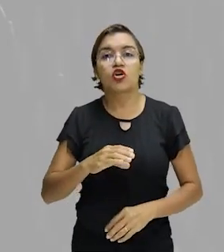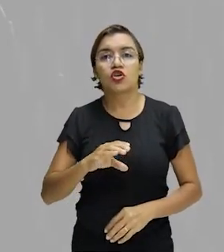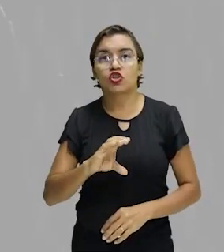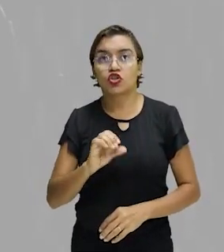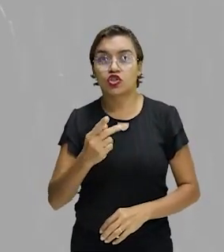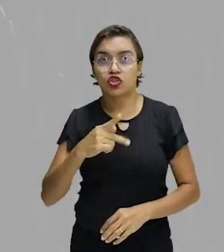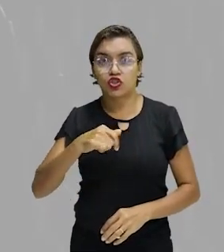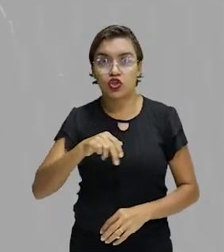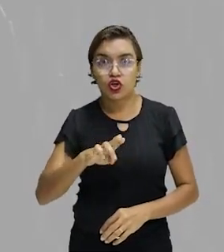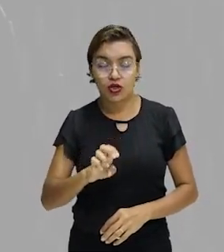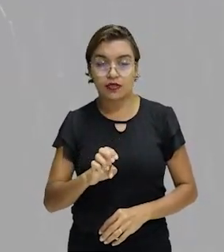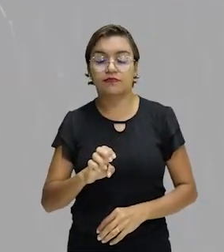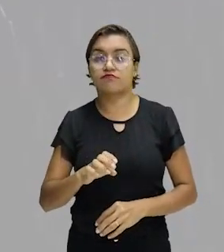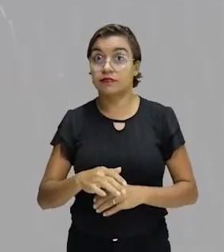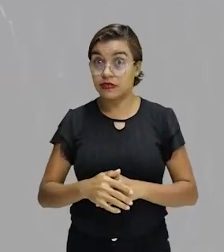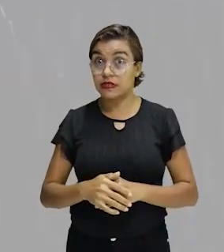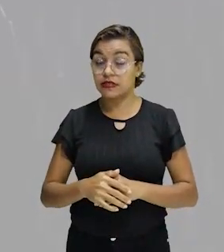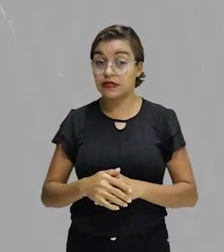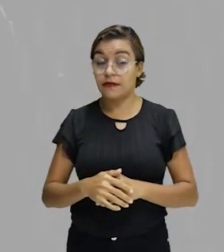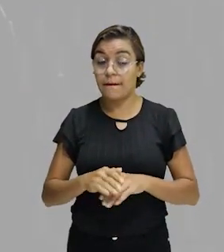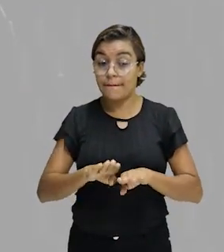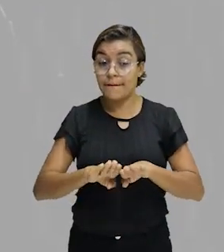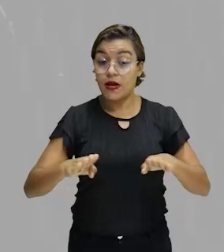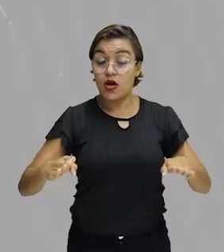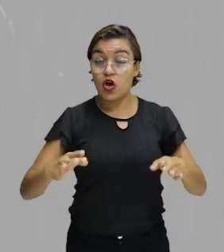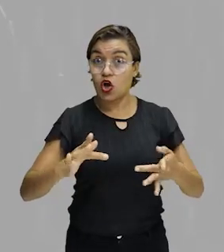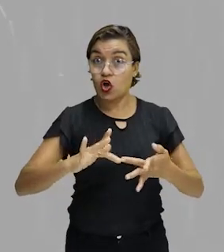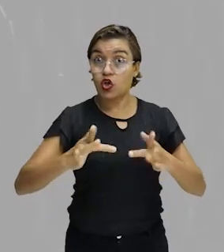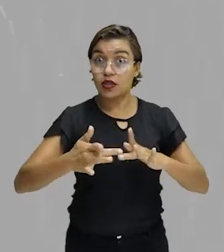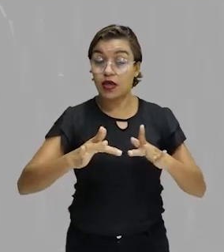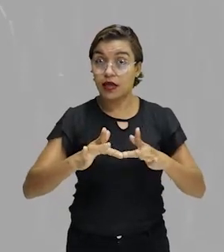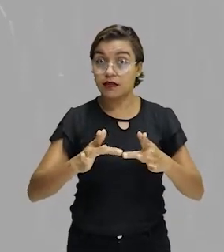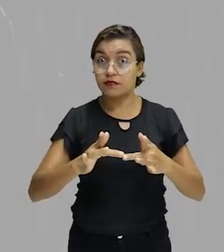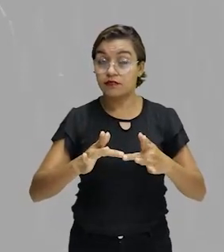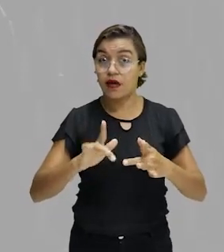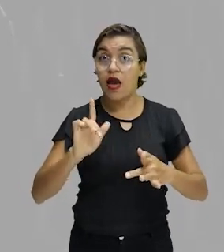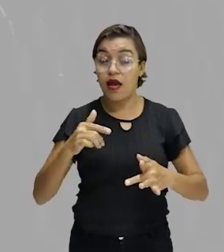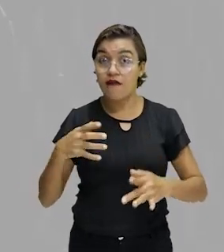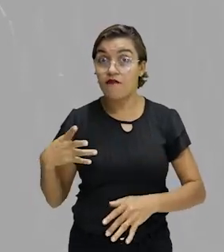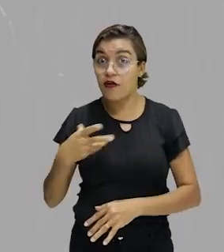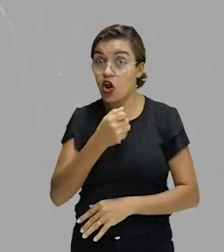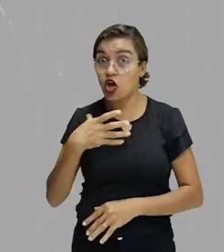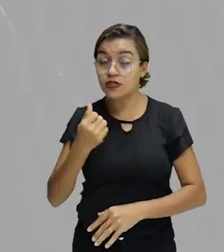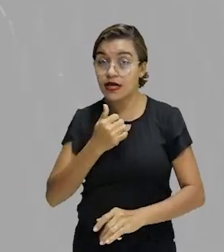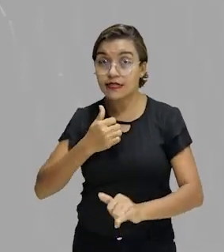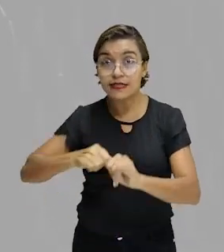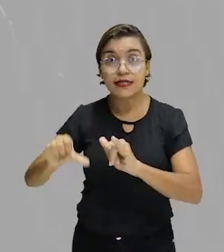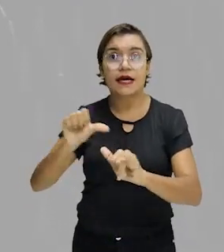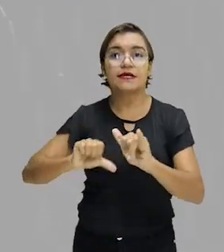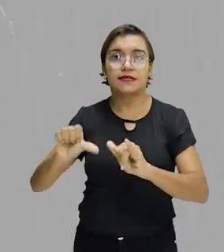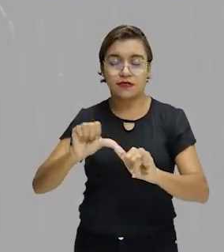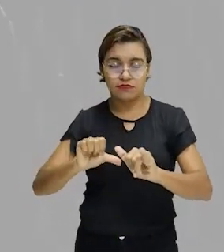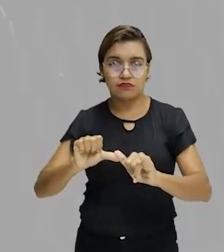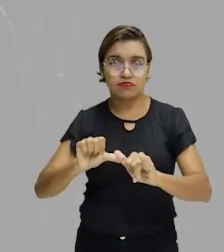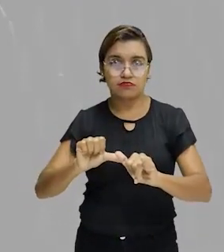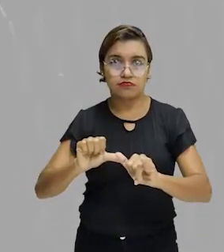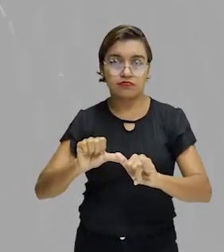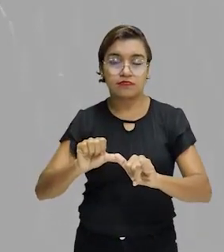maior a velocidade da reação. Então, quanto maior a superfície de contato, maior será a velocidade da reação, certo? Quanto